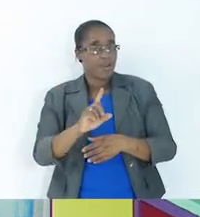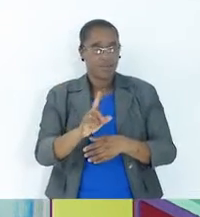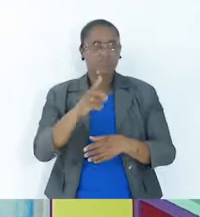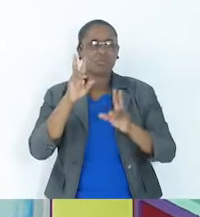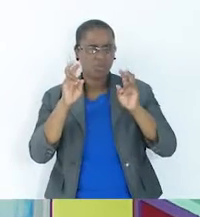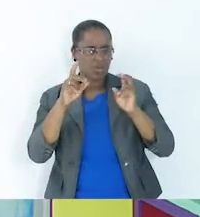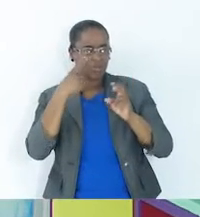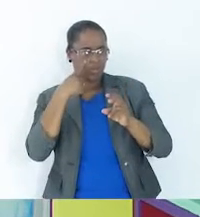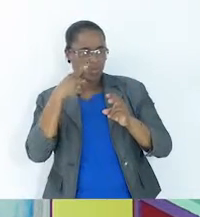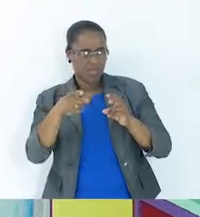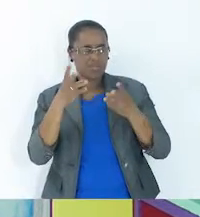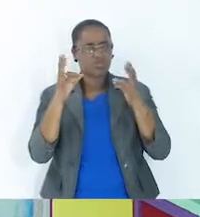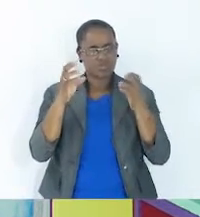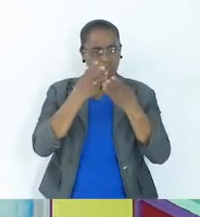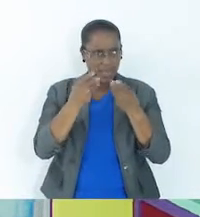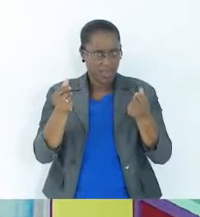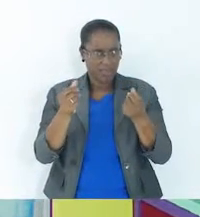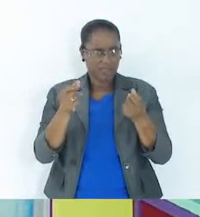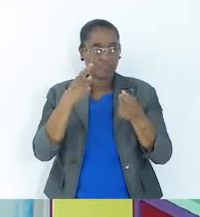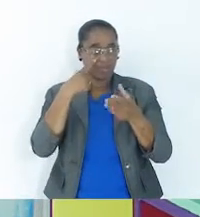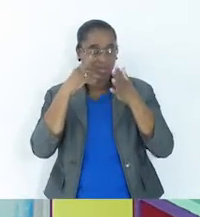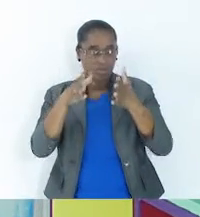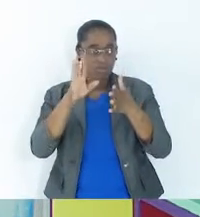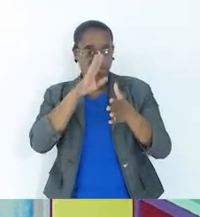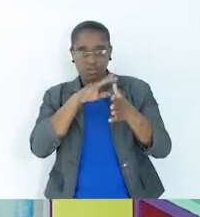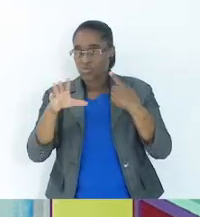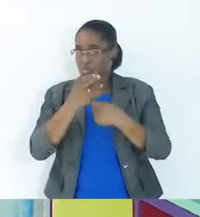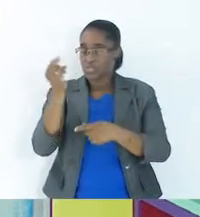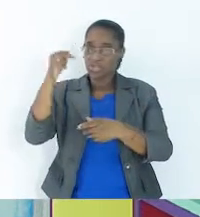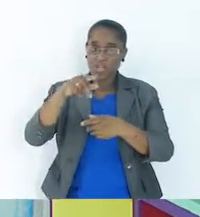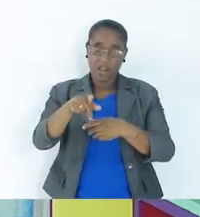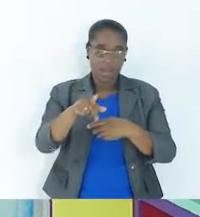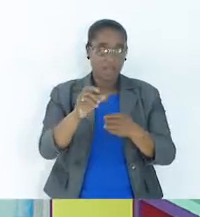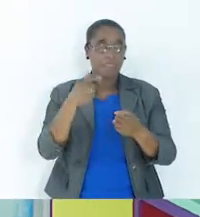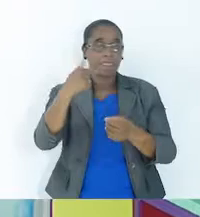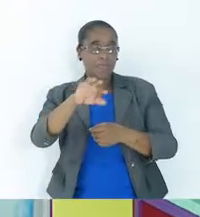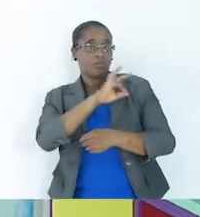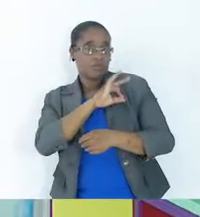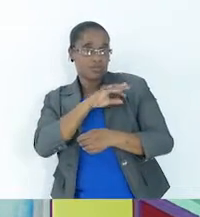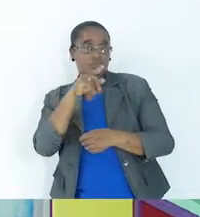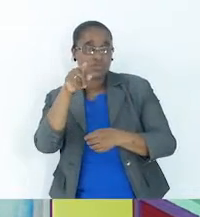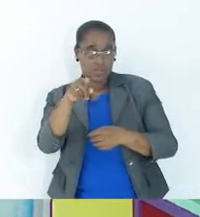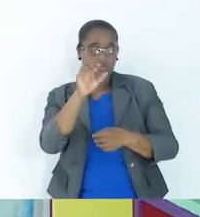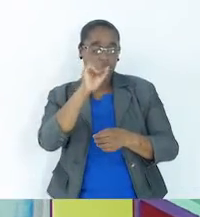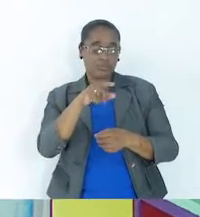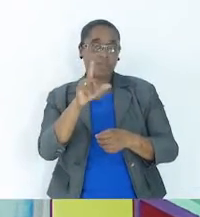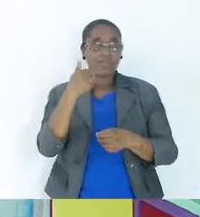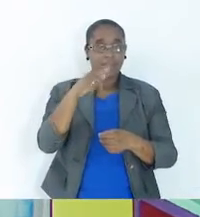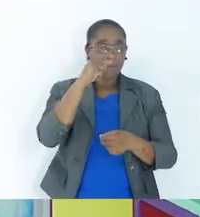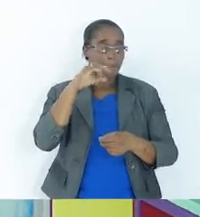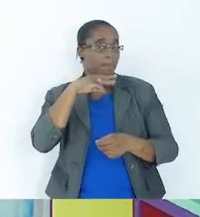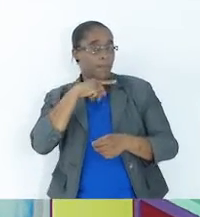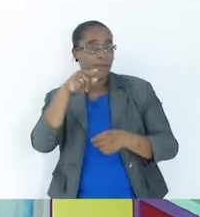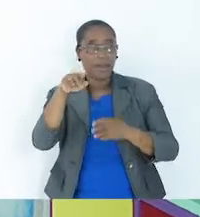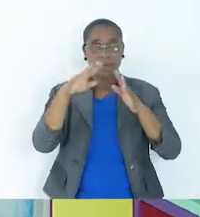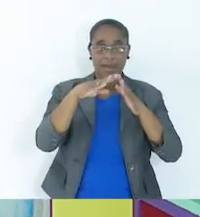te aflijas se não conseguires lá chegar. Há o teu professor, há os pais lá em casa, há os encarregados de educação e há